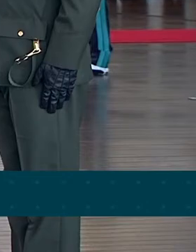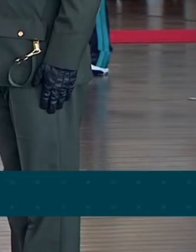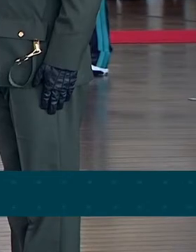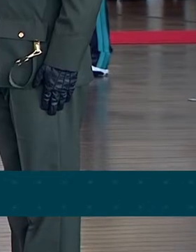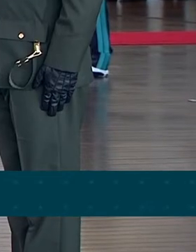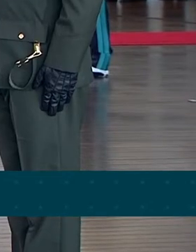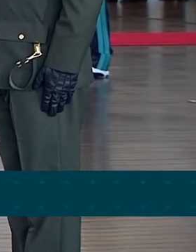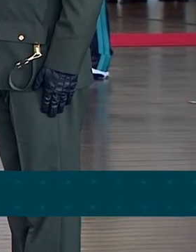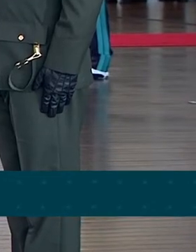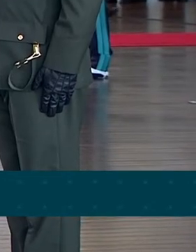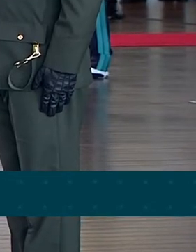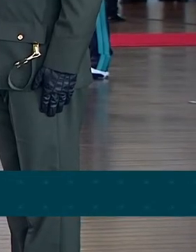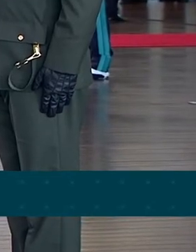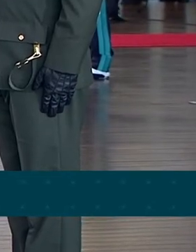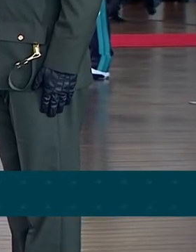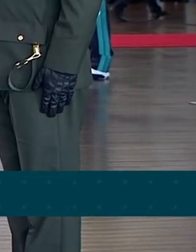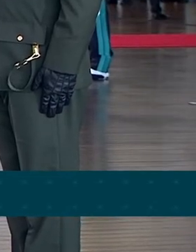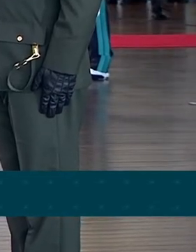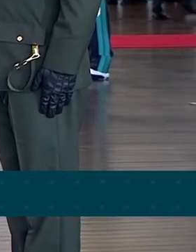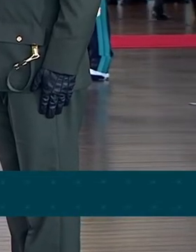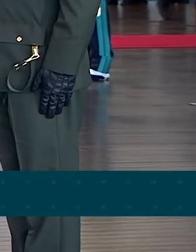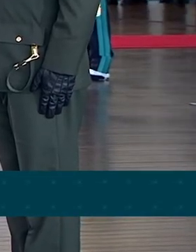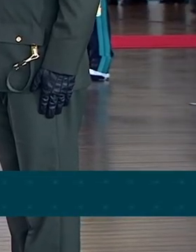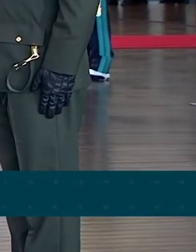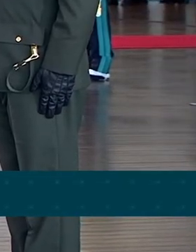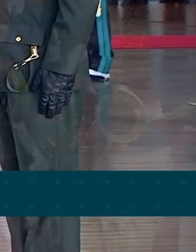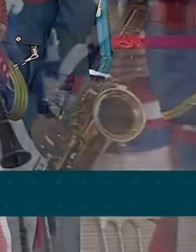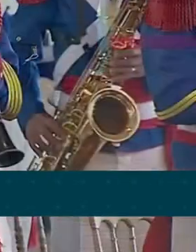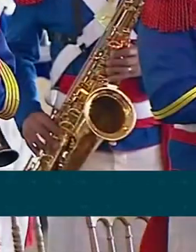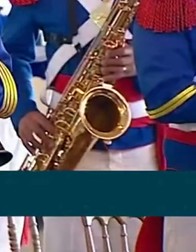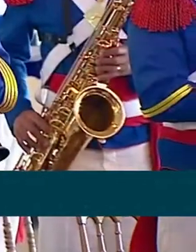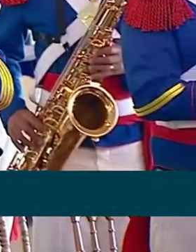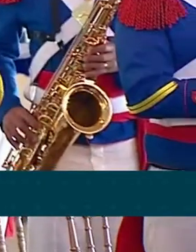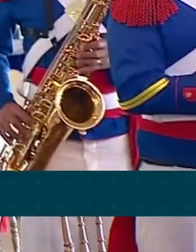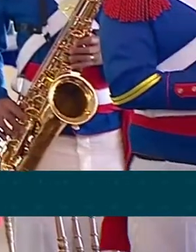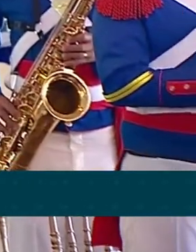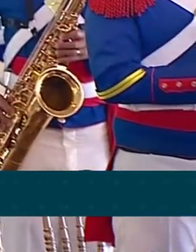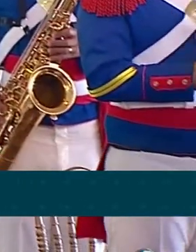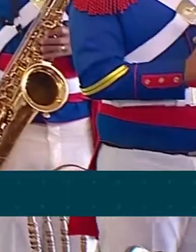E aí E aí E